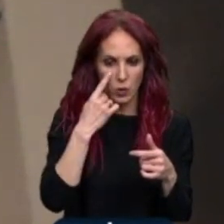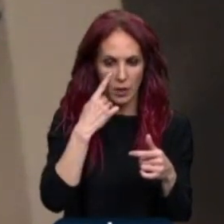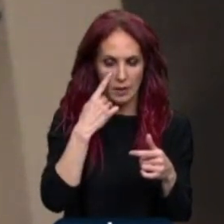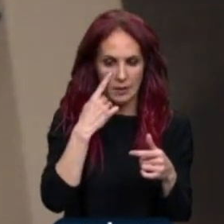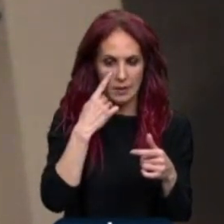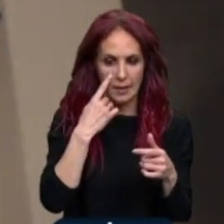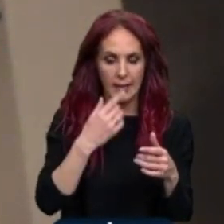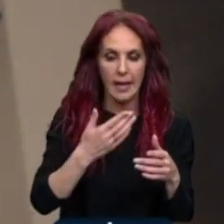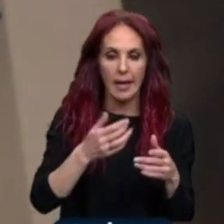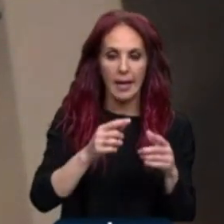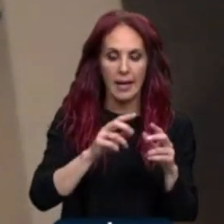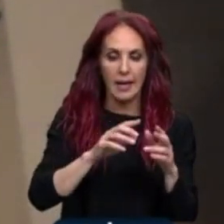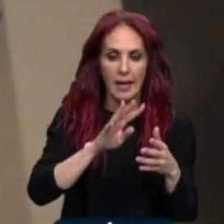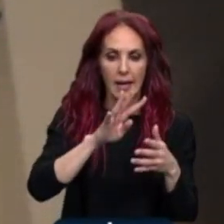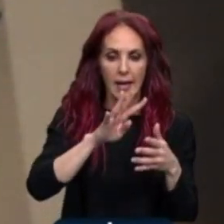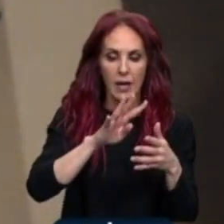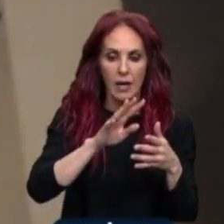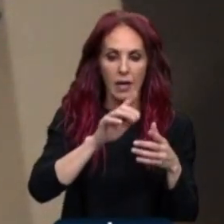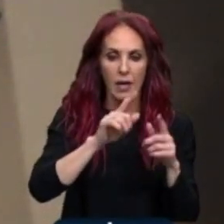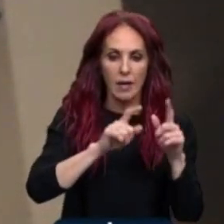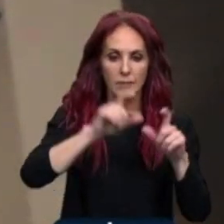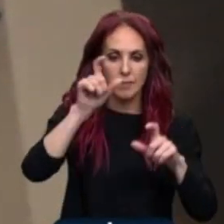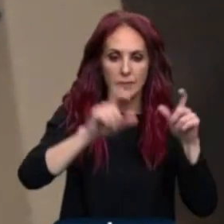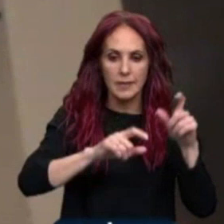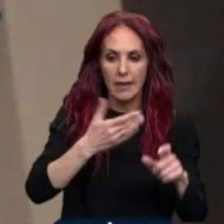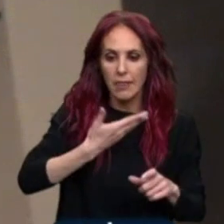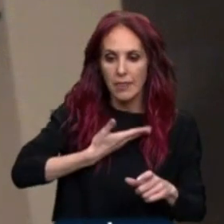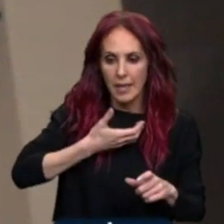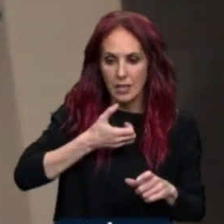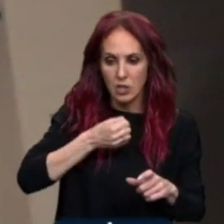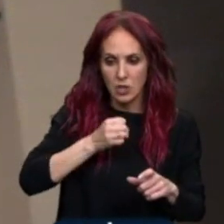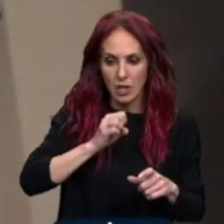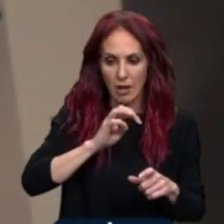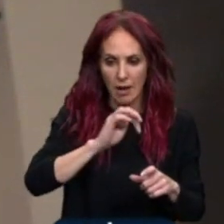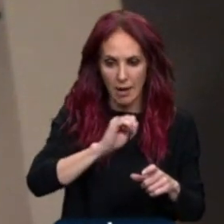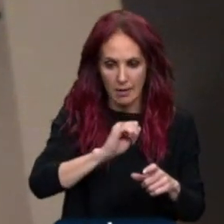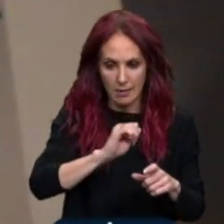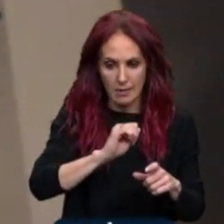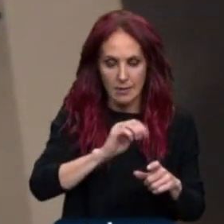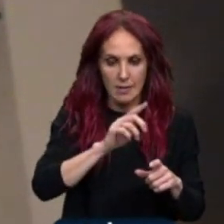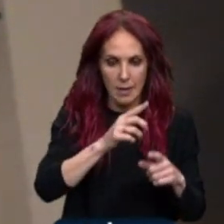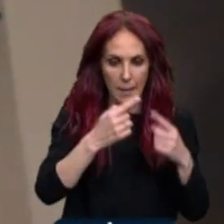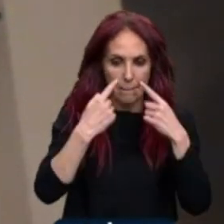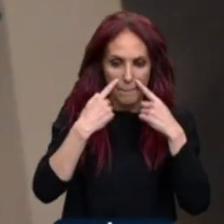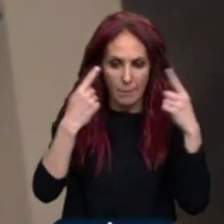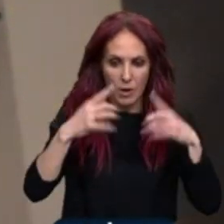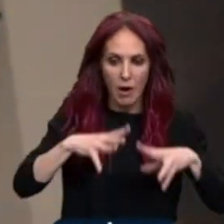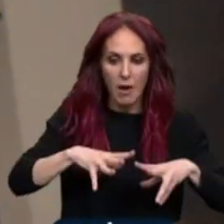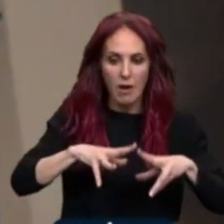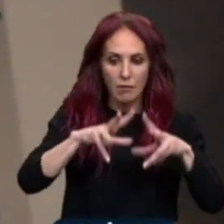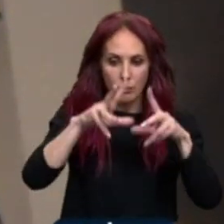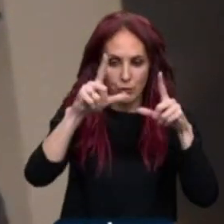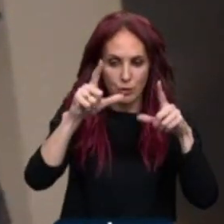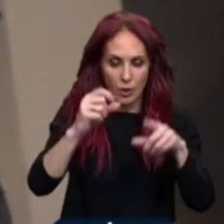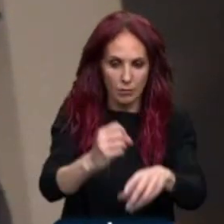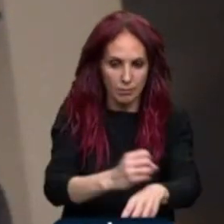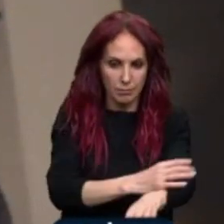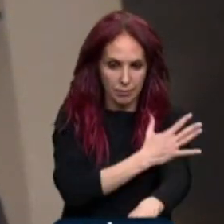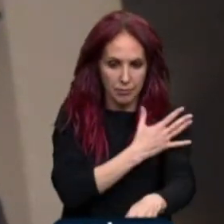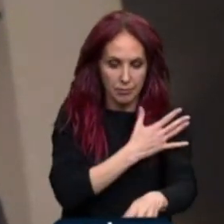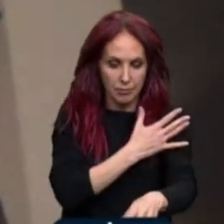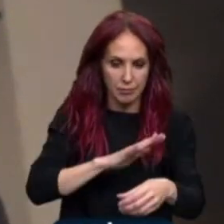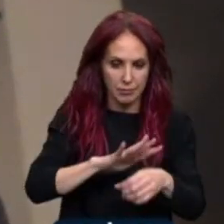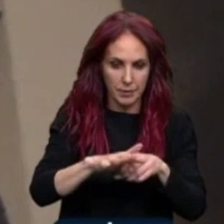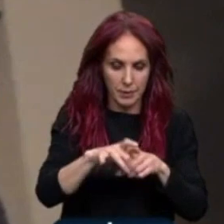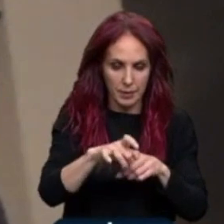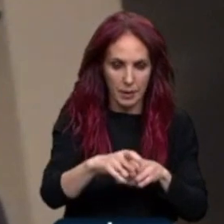gráfico da DGS, da Direção-Geral de Saúde, e que nos mostra a evolução dos casos. Nós,